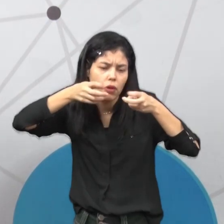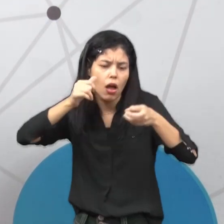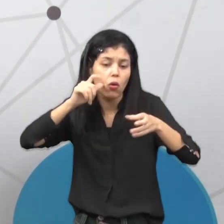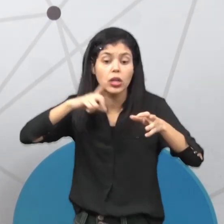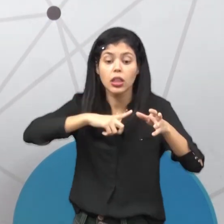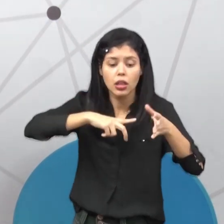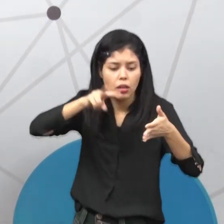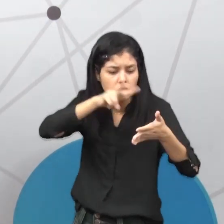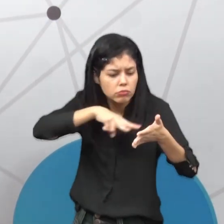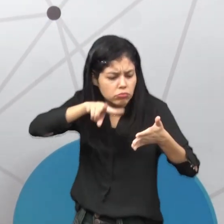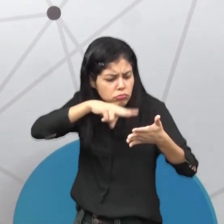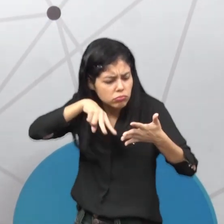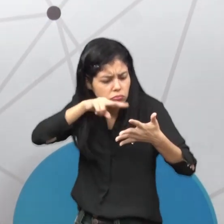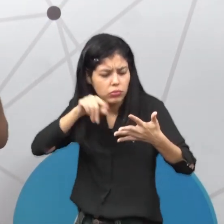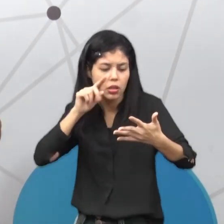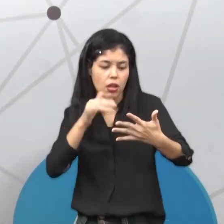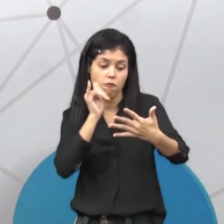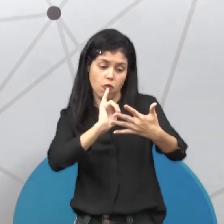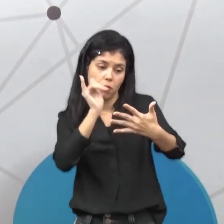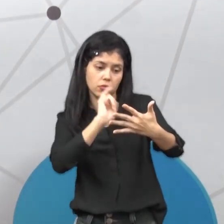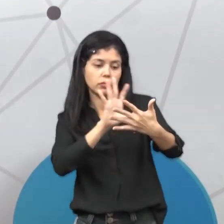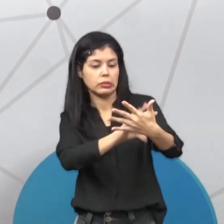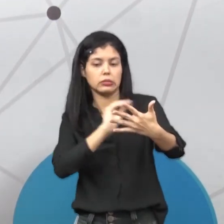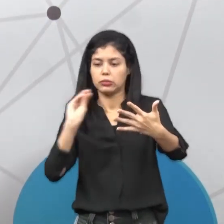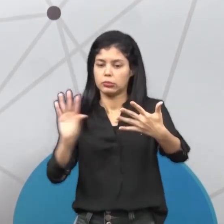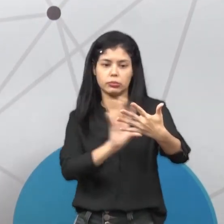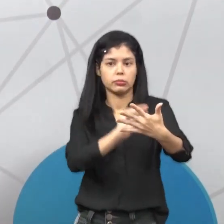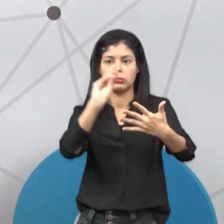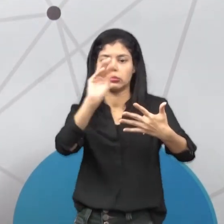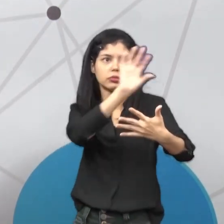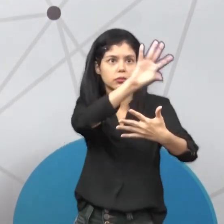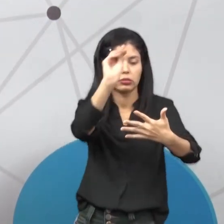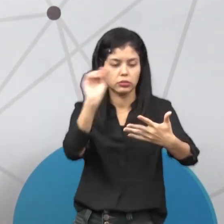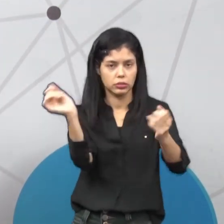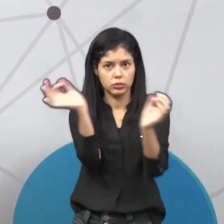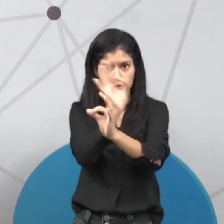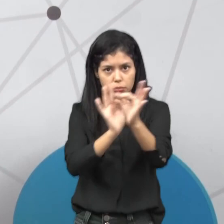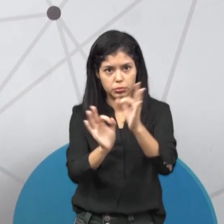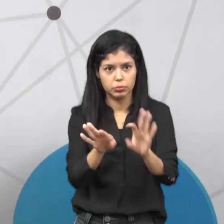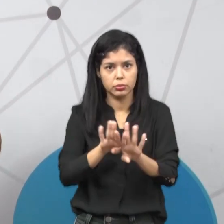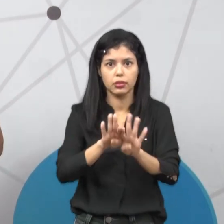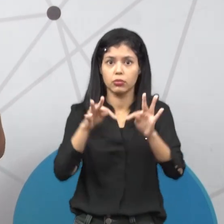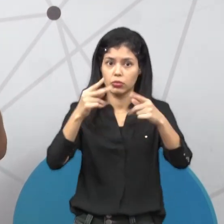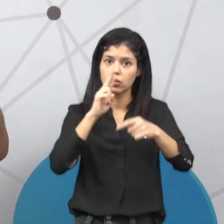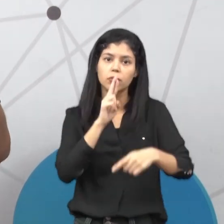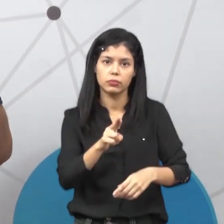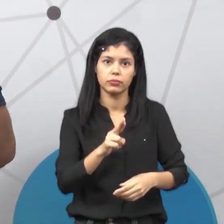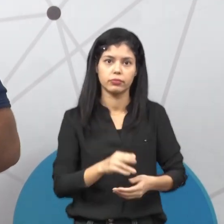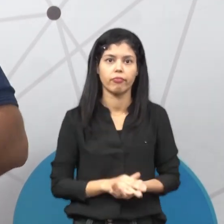tem de informação e você está ali aplicando a equação geral dos gases.